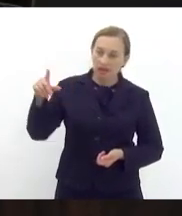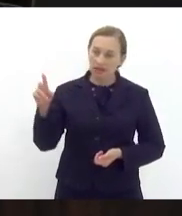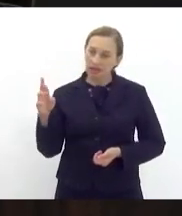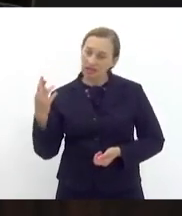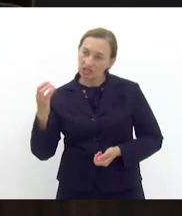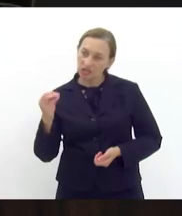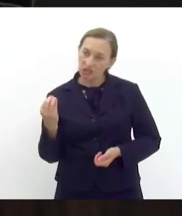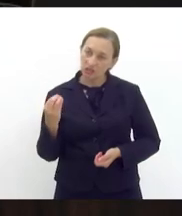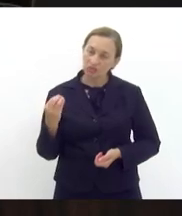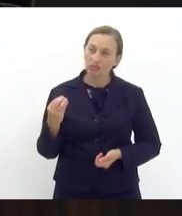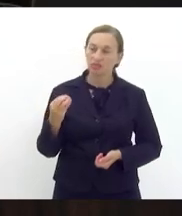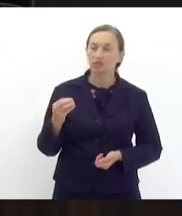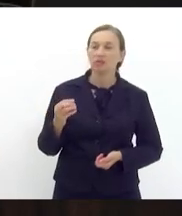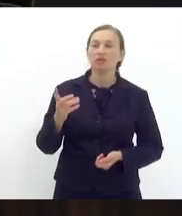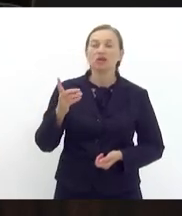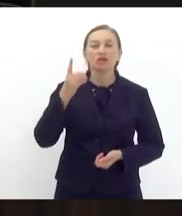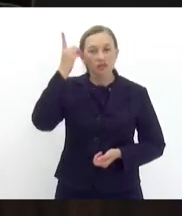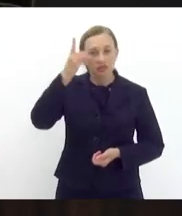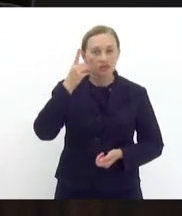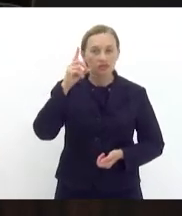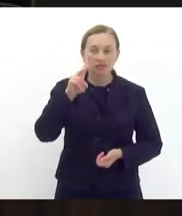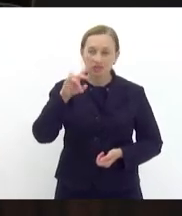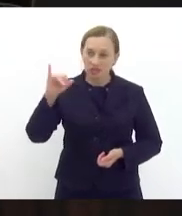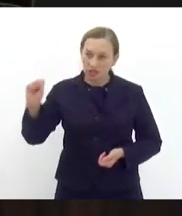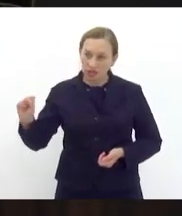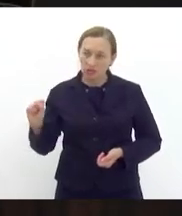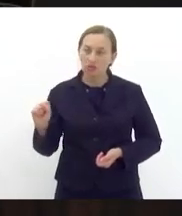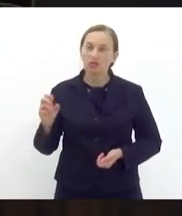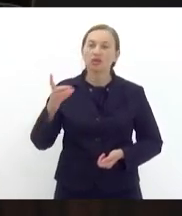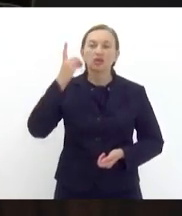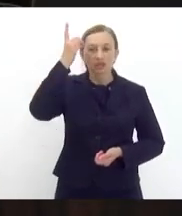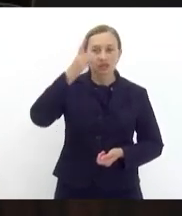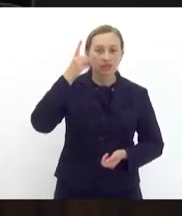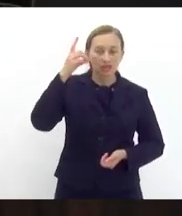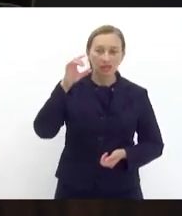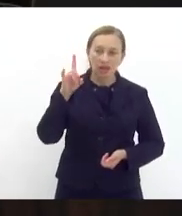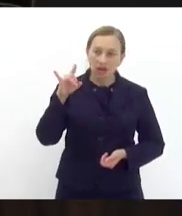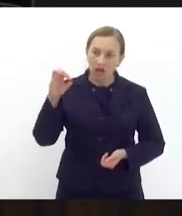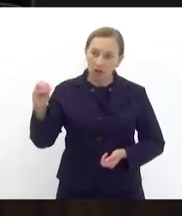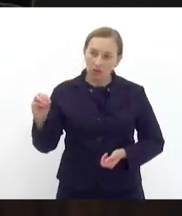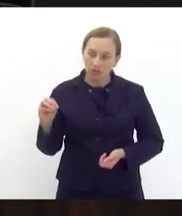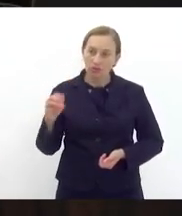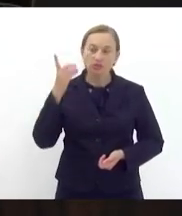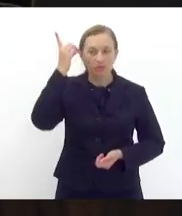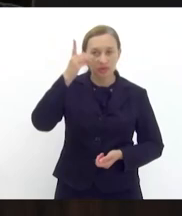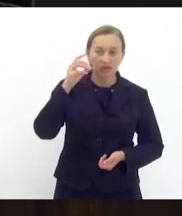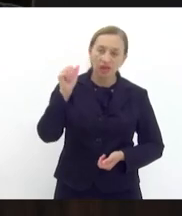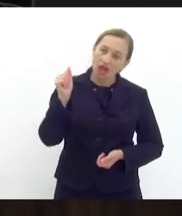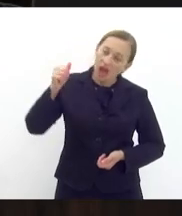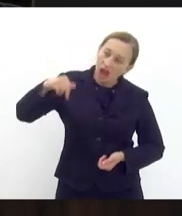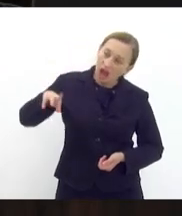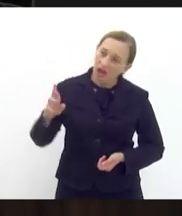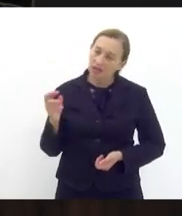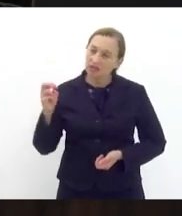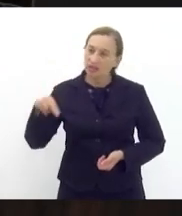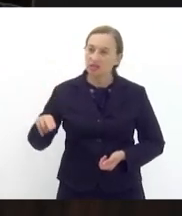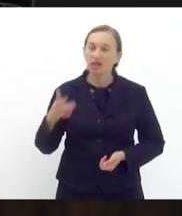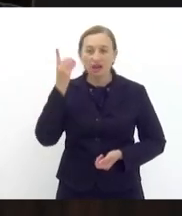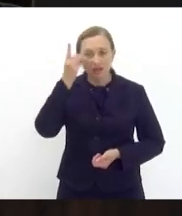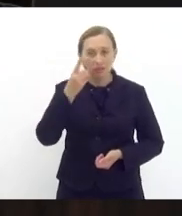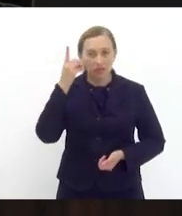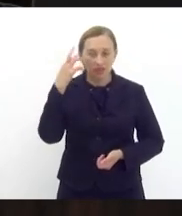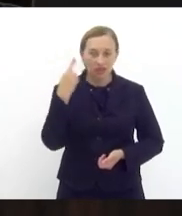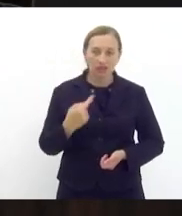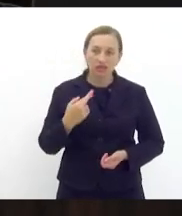deputado Vinícius Cosolino deputado Cláudio Caiado deputado Anderson Moraes deputado agora deputada